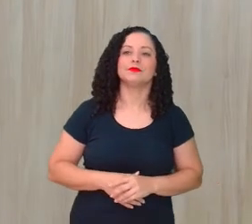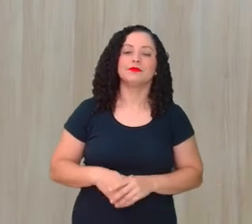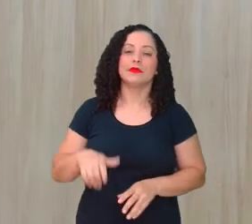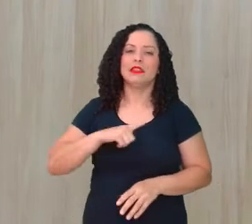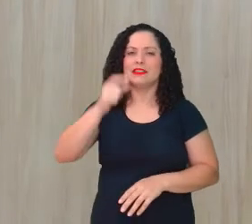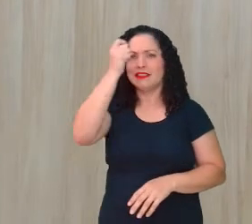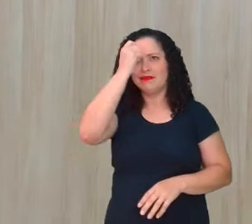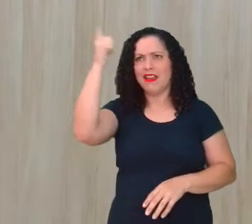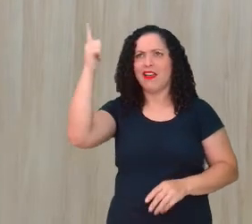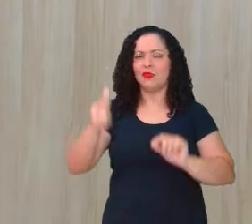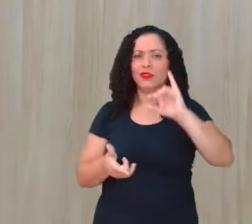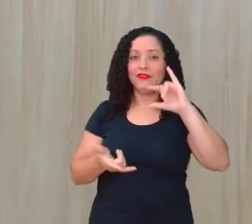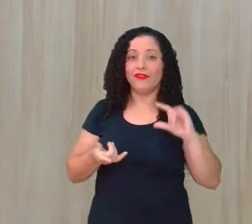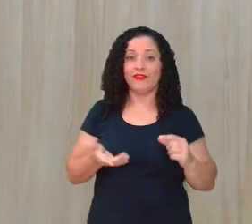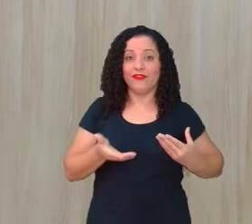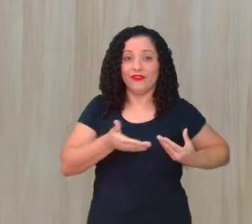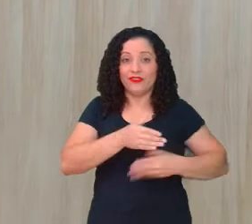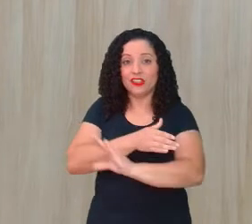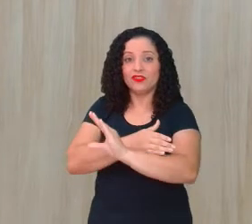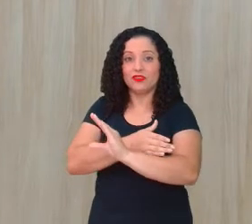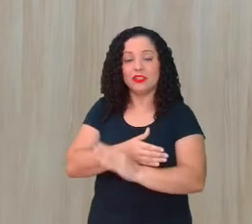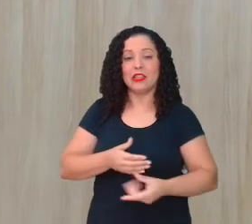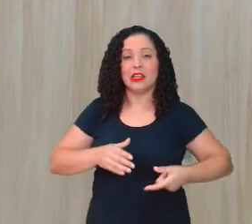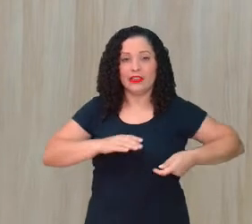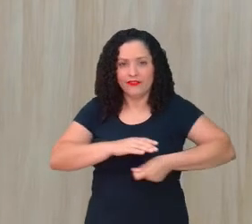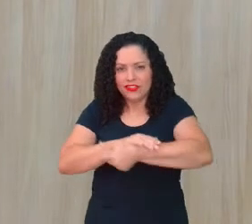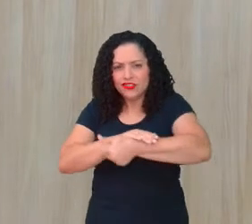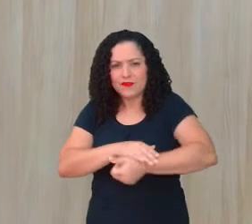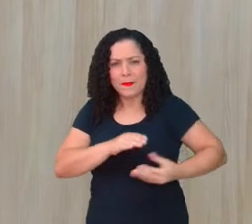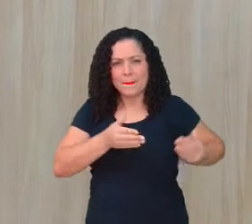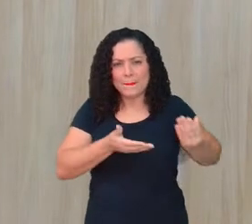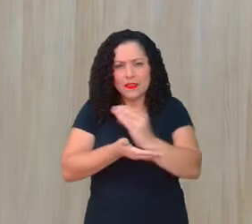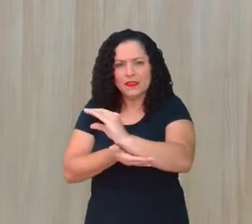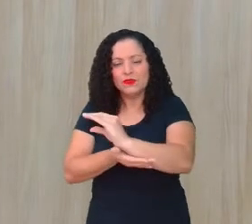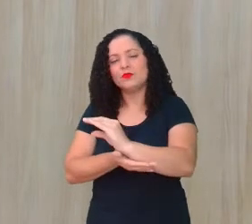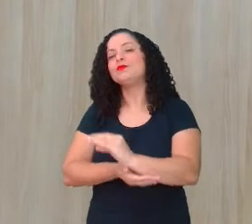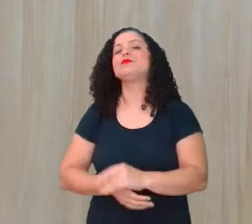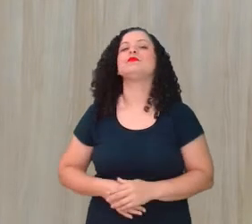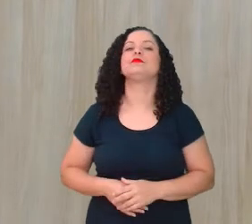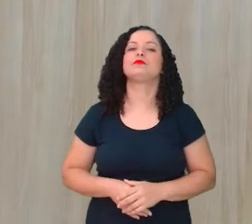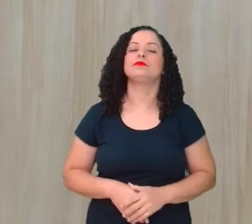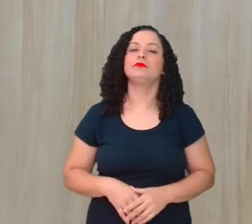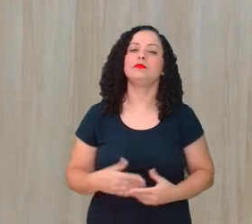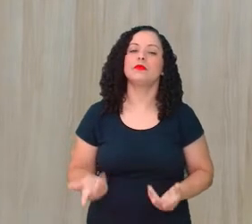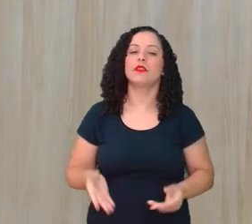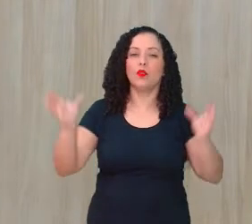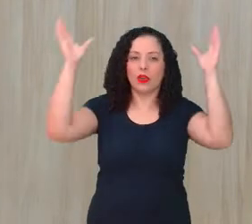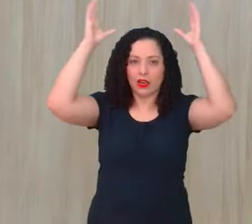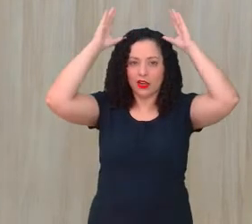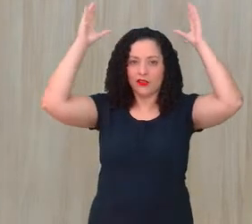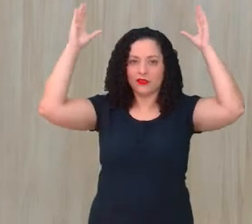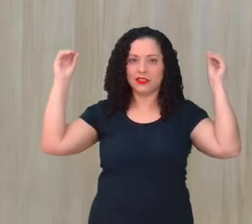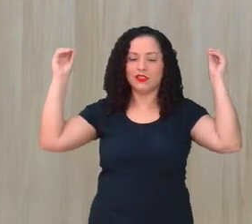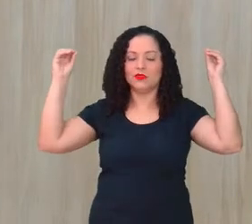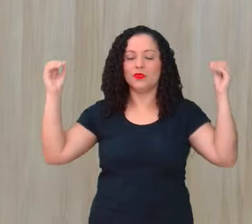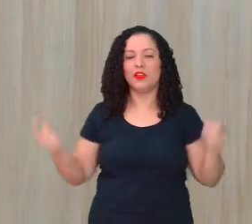investimento, né, do capital, então o calvinismo vai contar aí com o apoio da burguesia. Lembrando, toda vez que a gente fala em